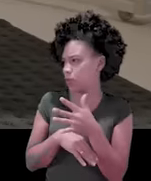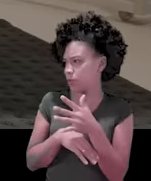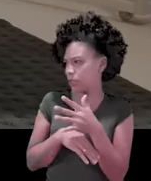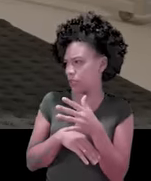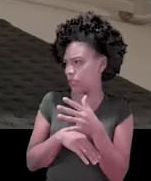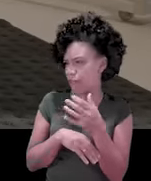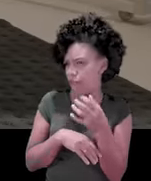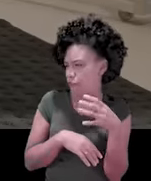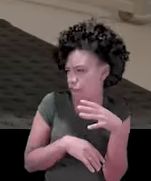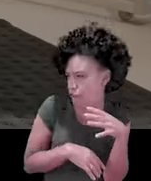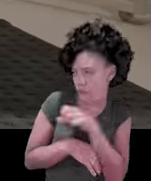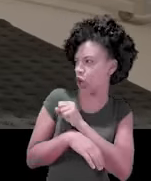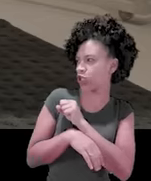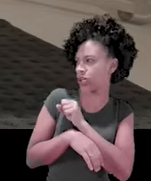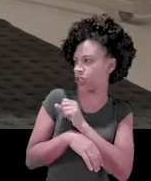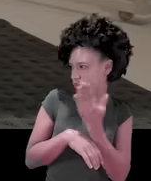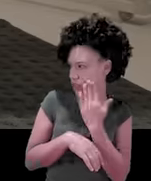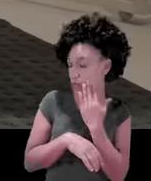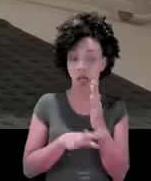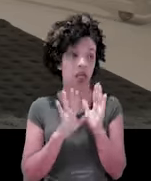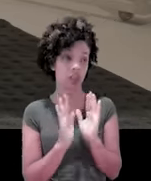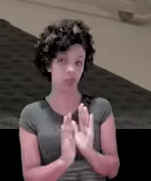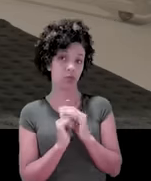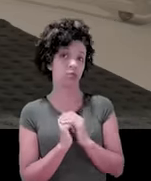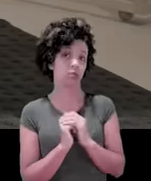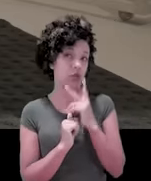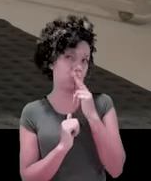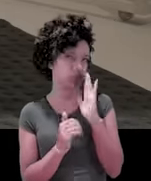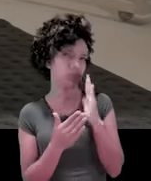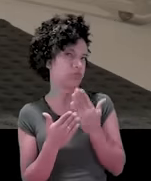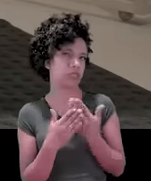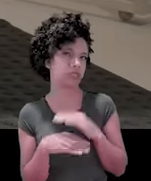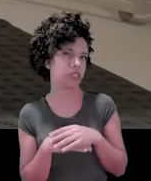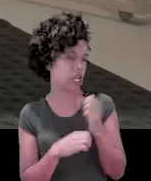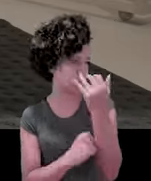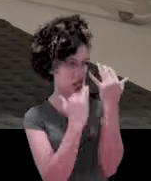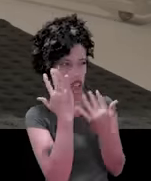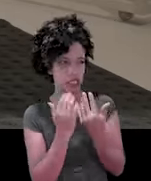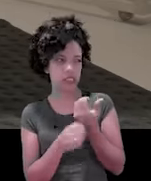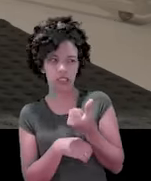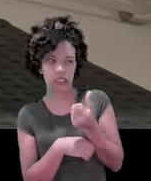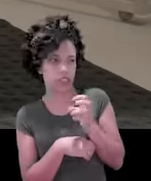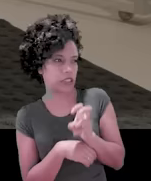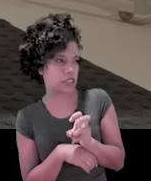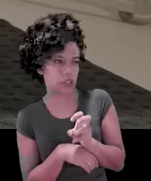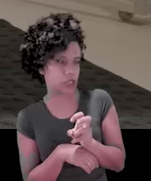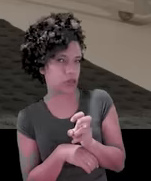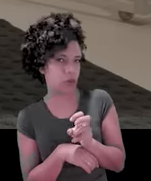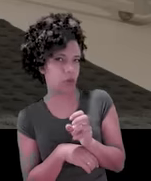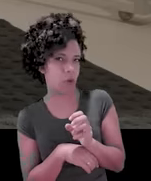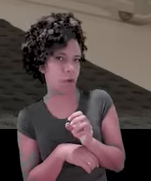mais ou menos aqui velocidade você sabe então eu acredito que eu atingir as árvore com 65